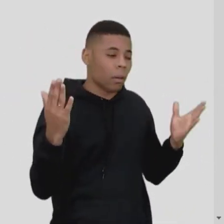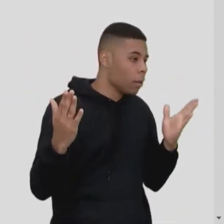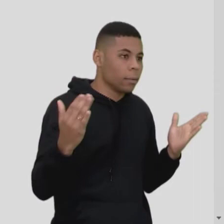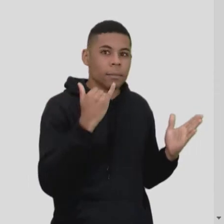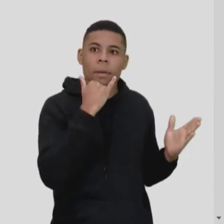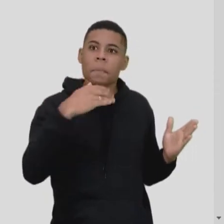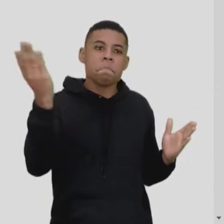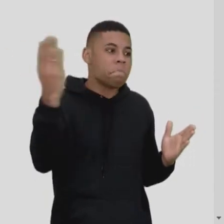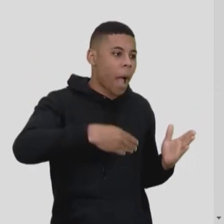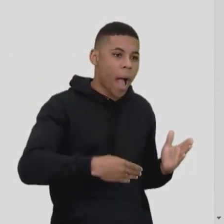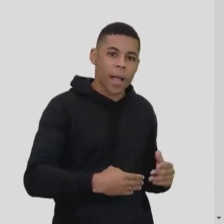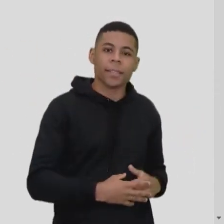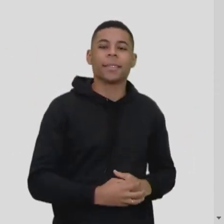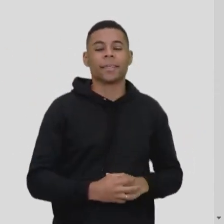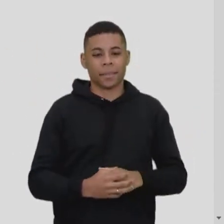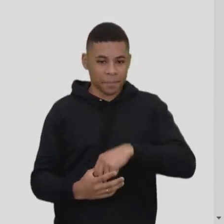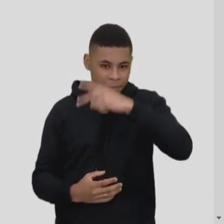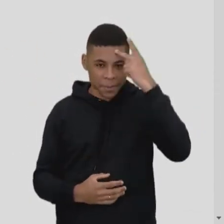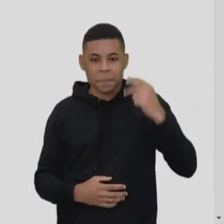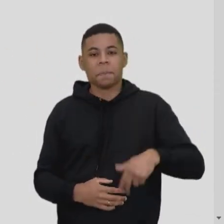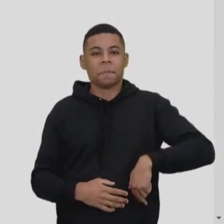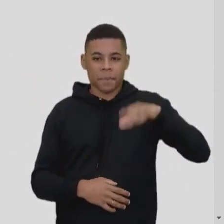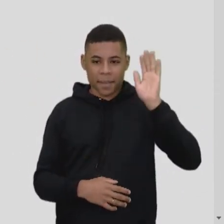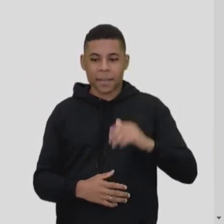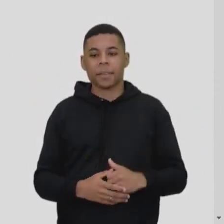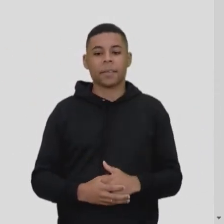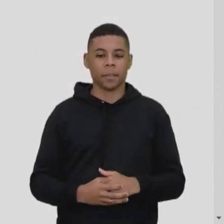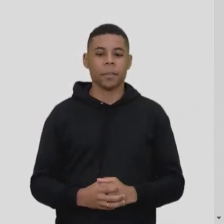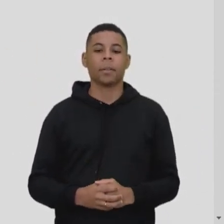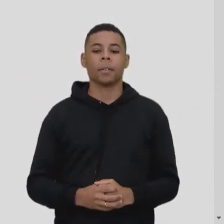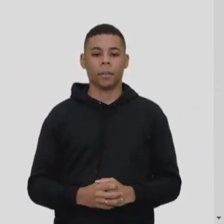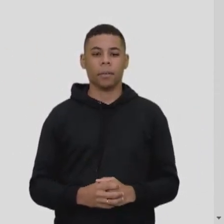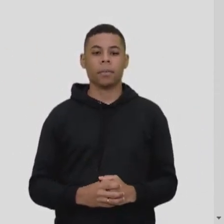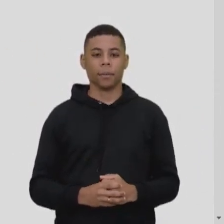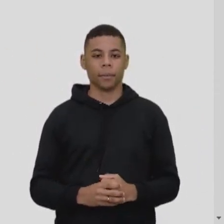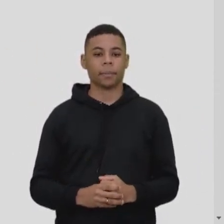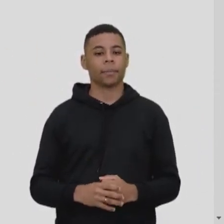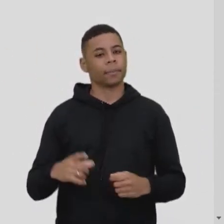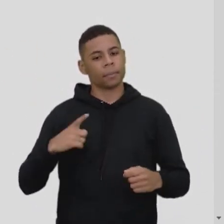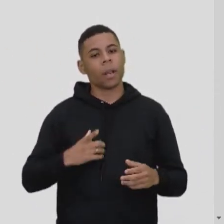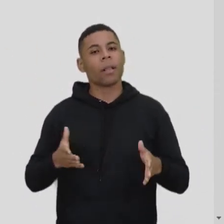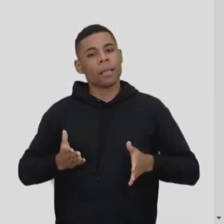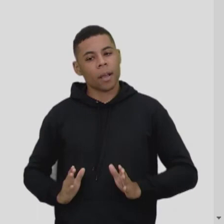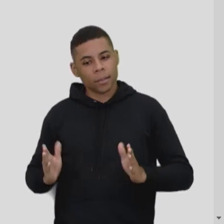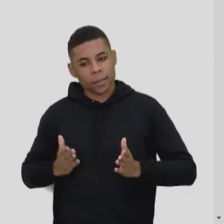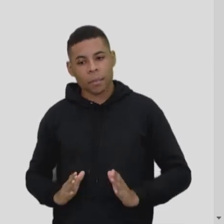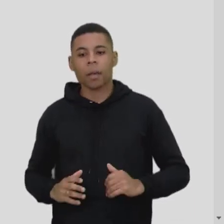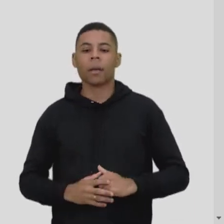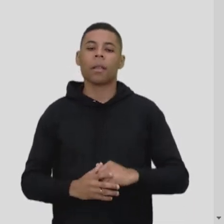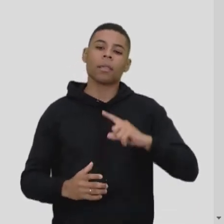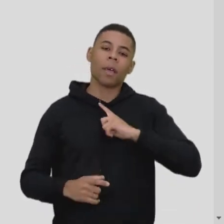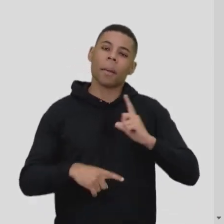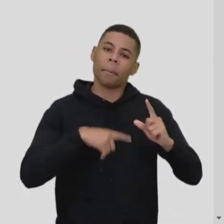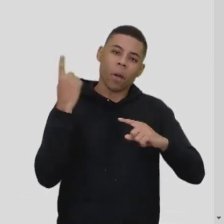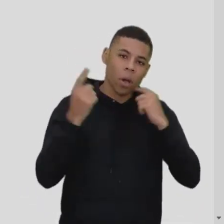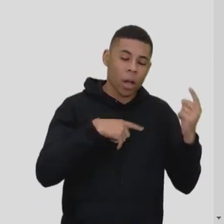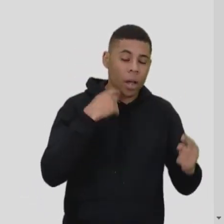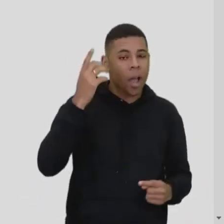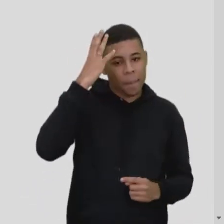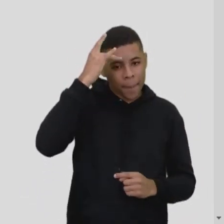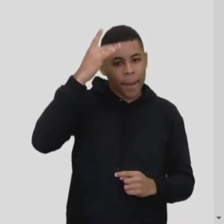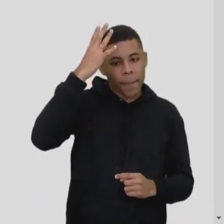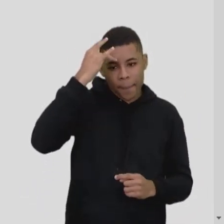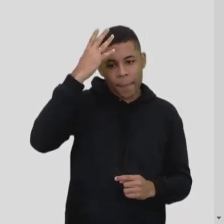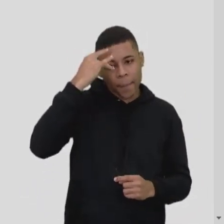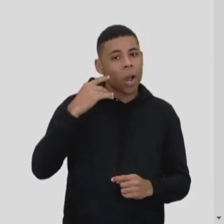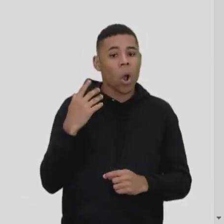953 milhões de pessoas aqui na população mundial. E aí tem os nascimentos, né, tem morte diária ou